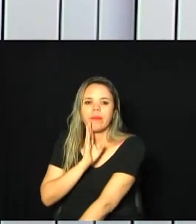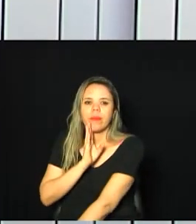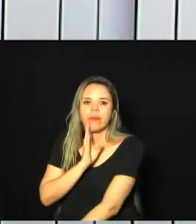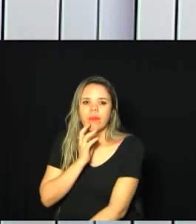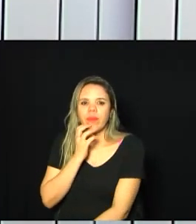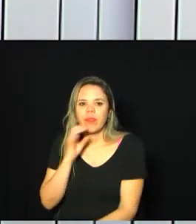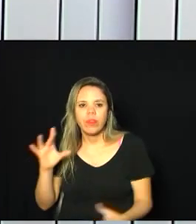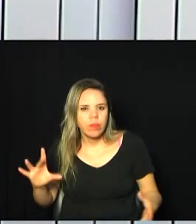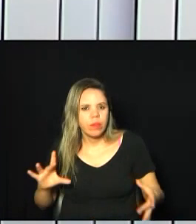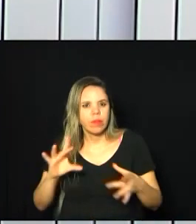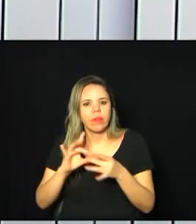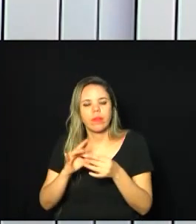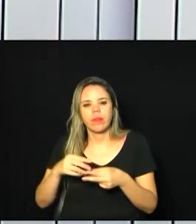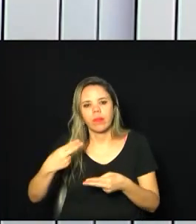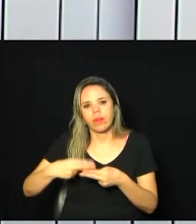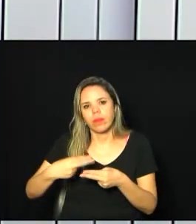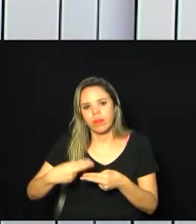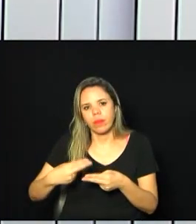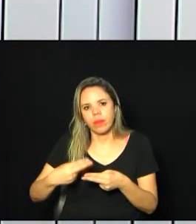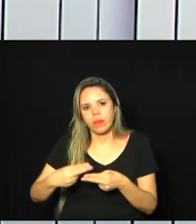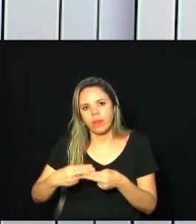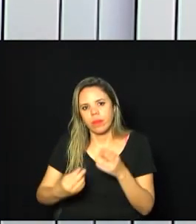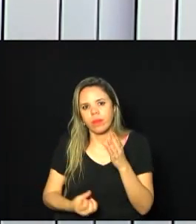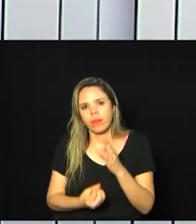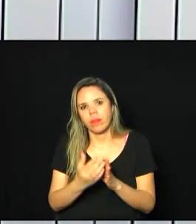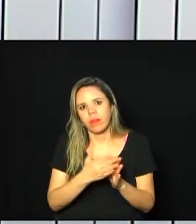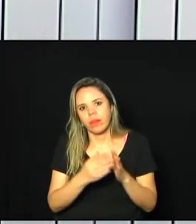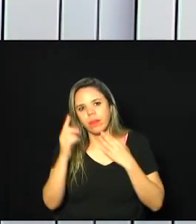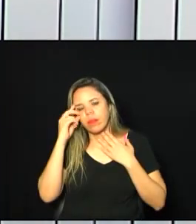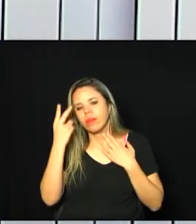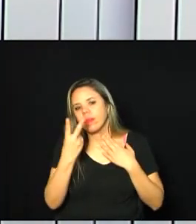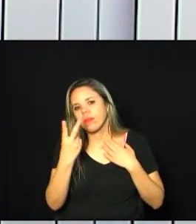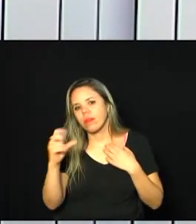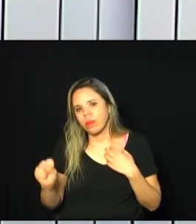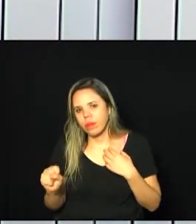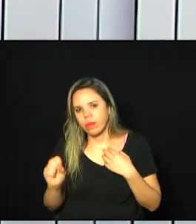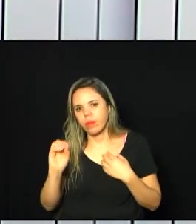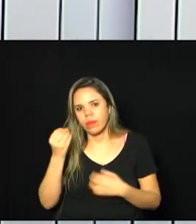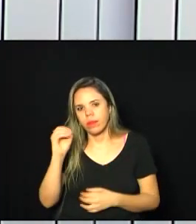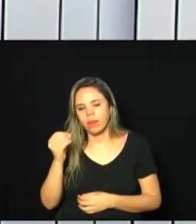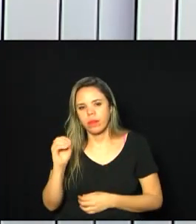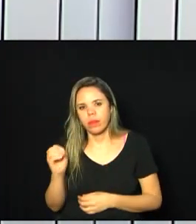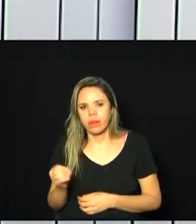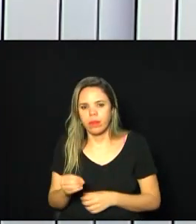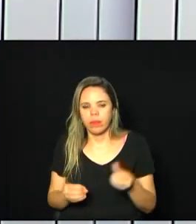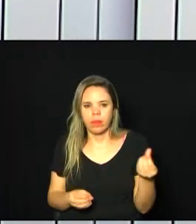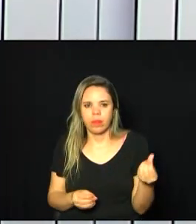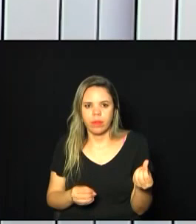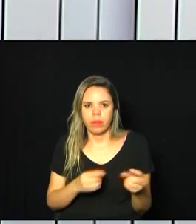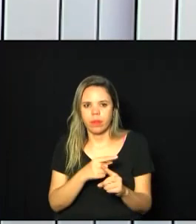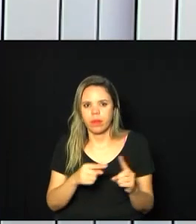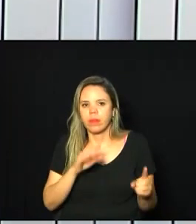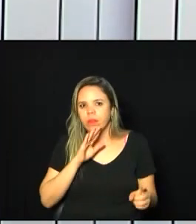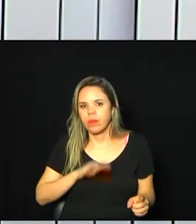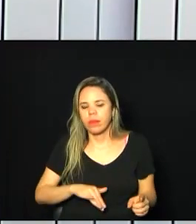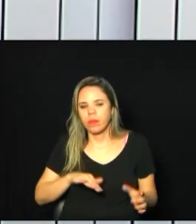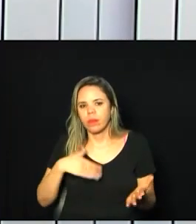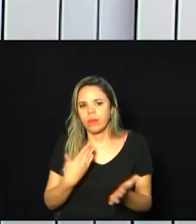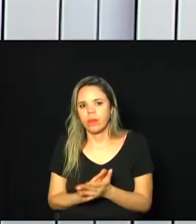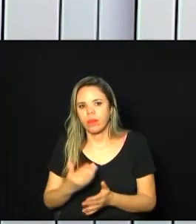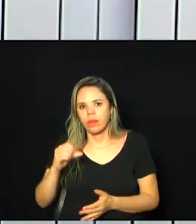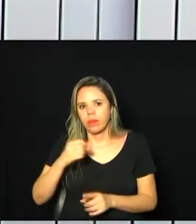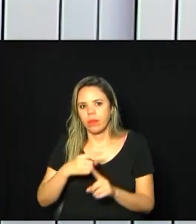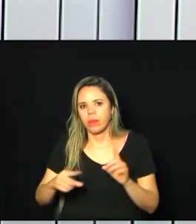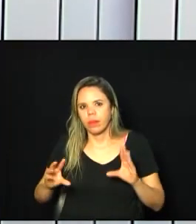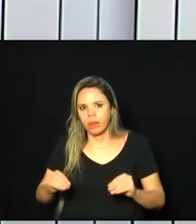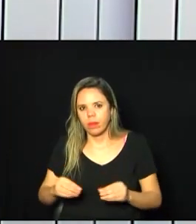em parceria com o Sebrae. Vai acontecer no dia 28 de outubro, das 6h30 da tarde às